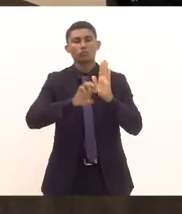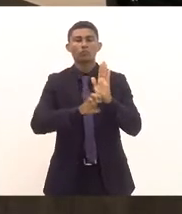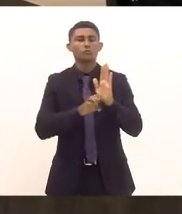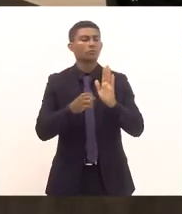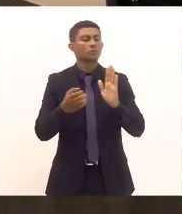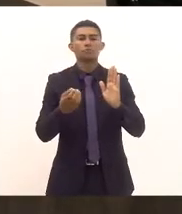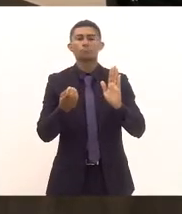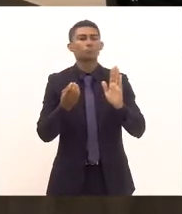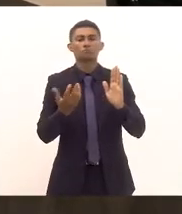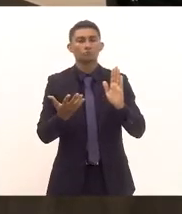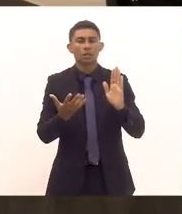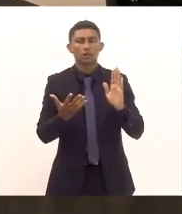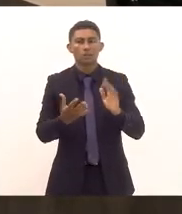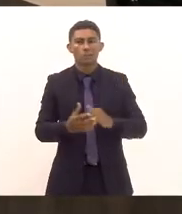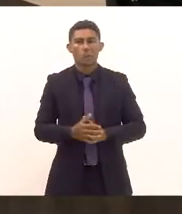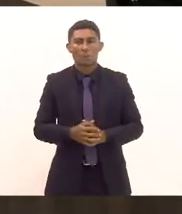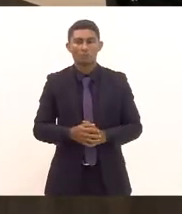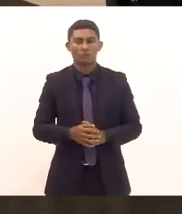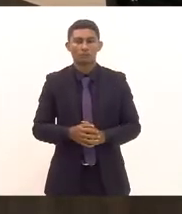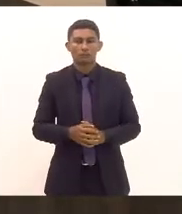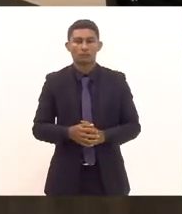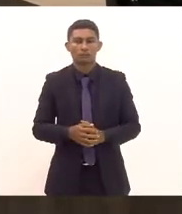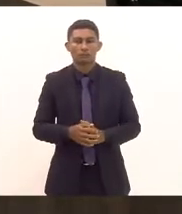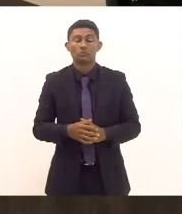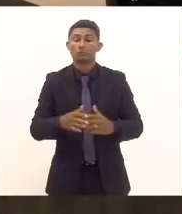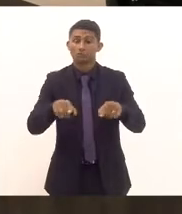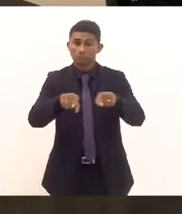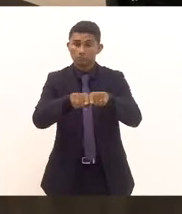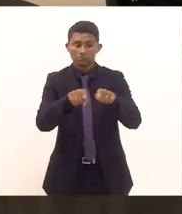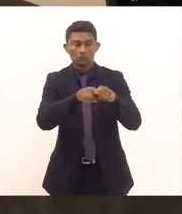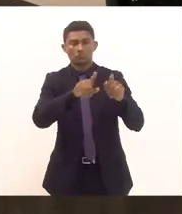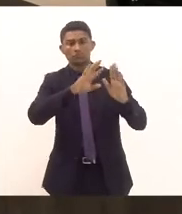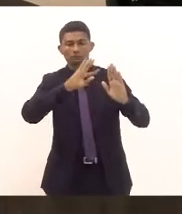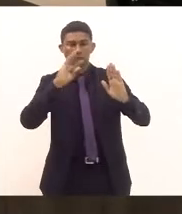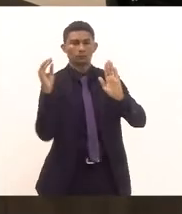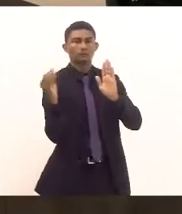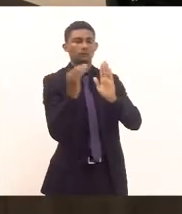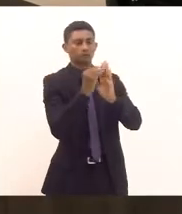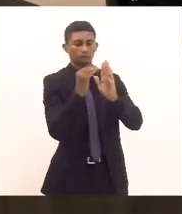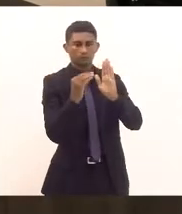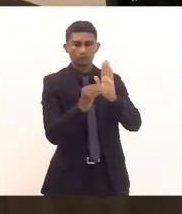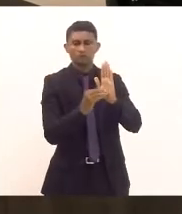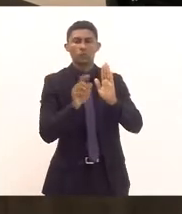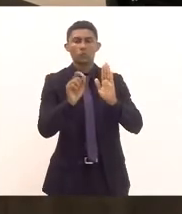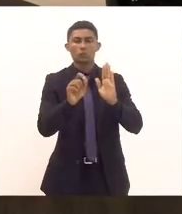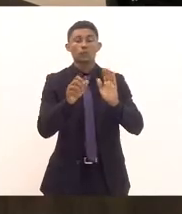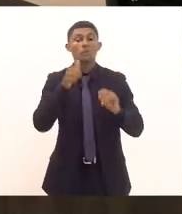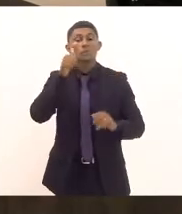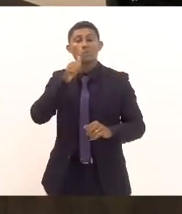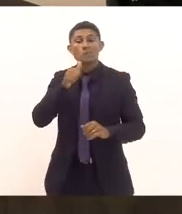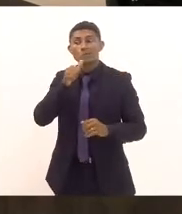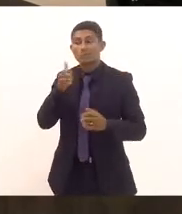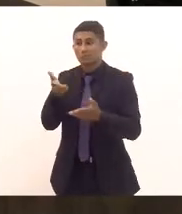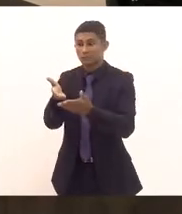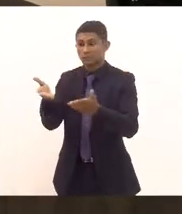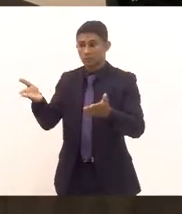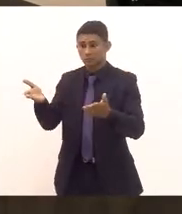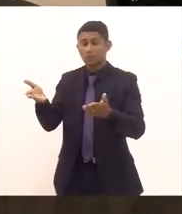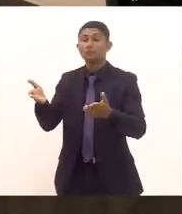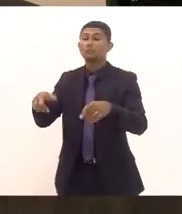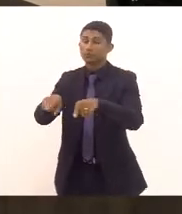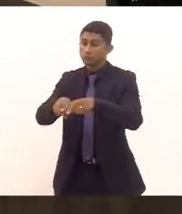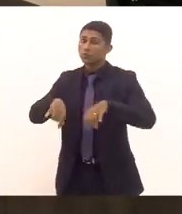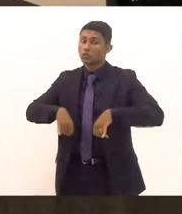inclusive para que possa incluir e especificar as Mulheres vítimas de violência